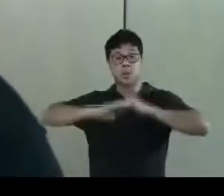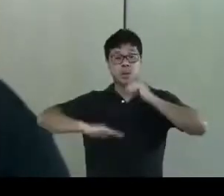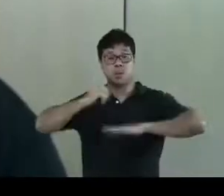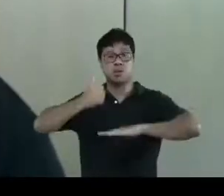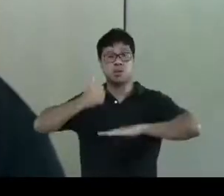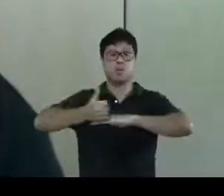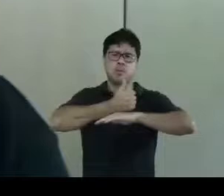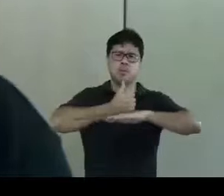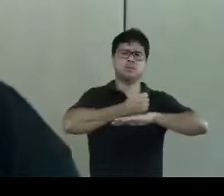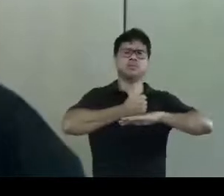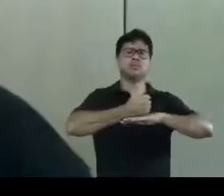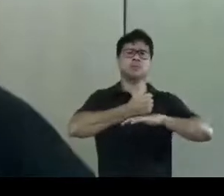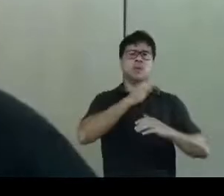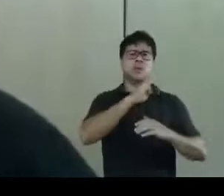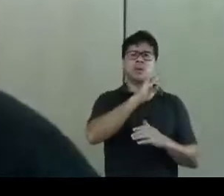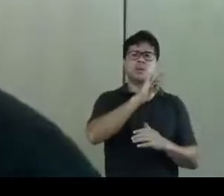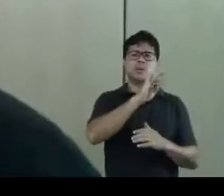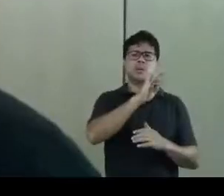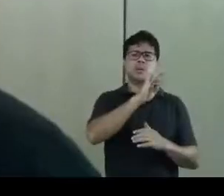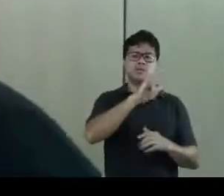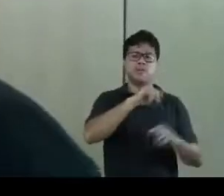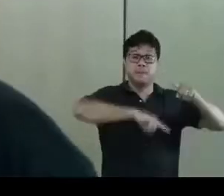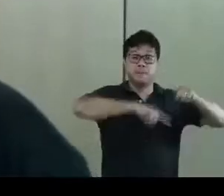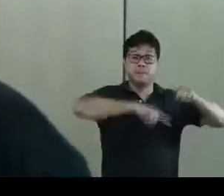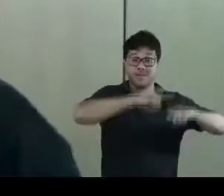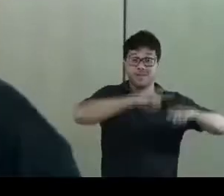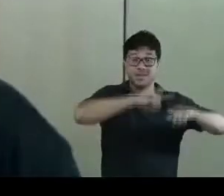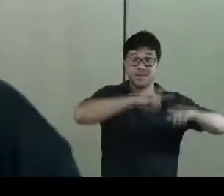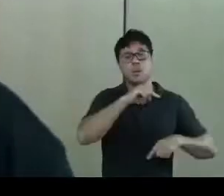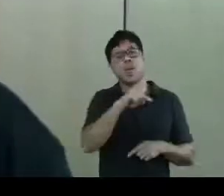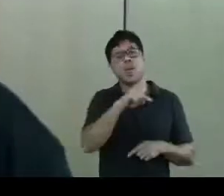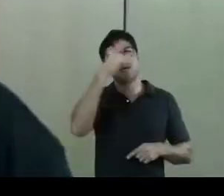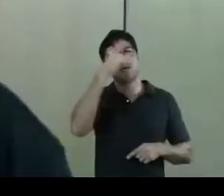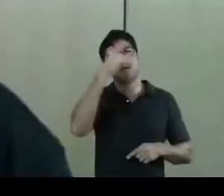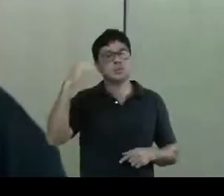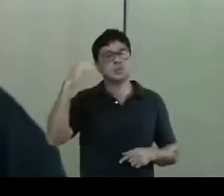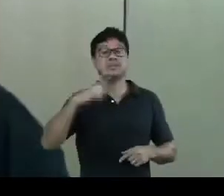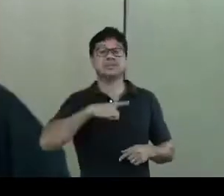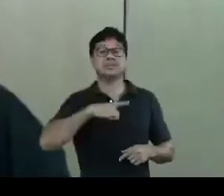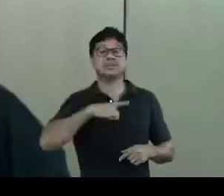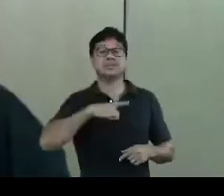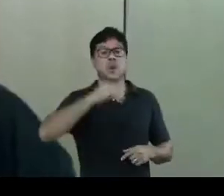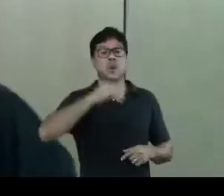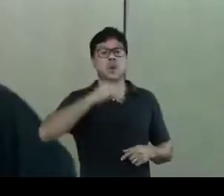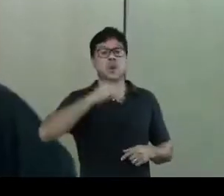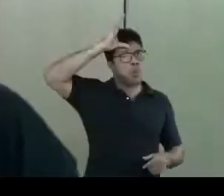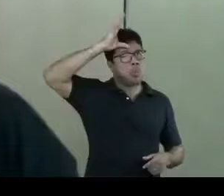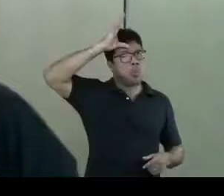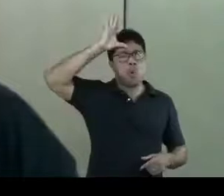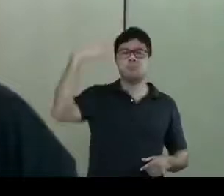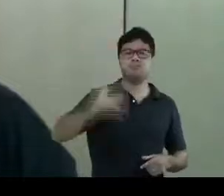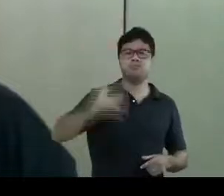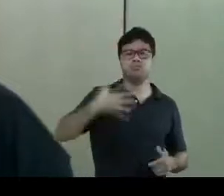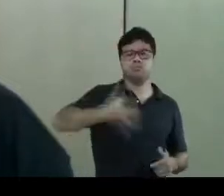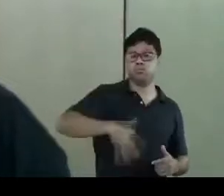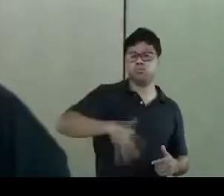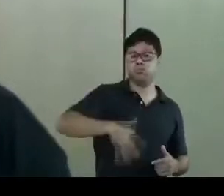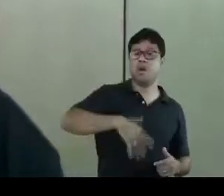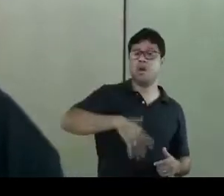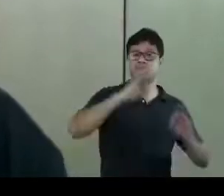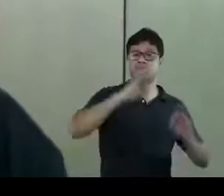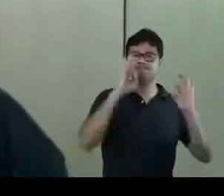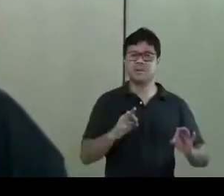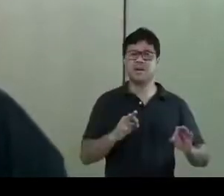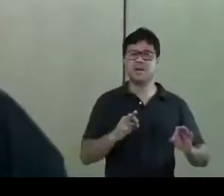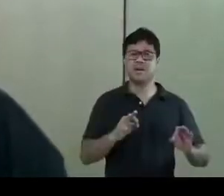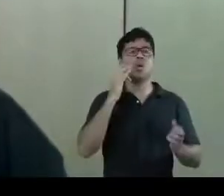e pesquisadores que trabalham com a bibliografia material são pessoas que detêm um grande conhecimento, né, sobre,